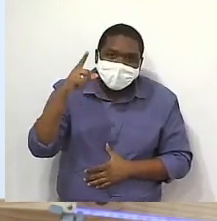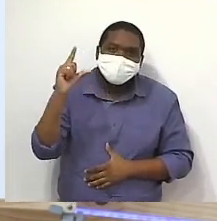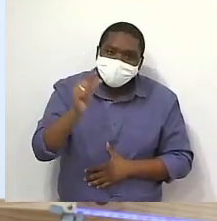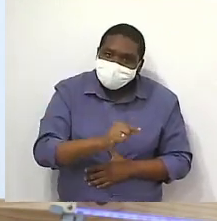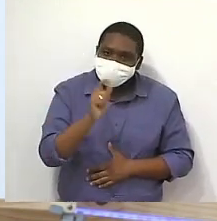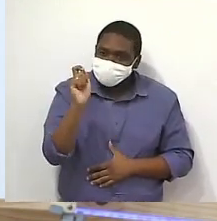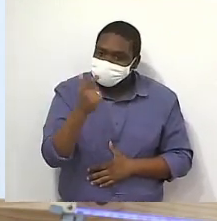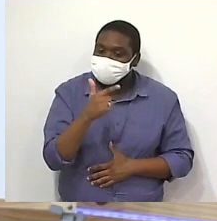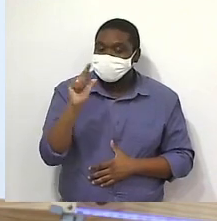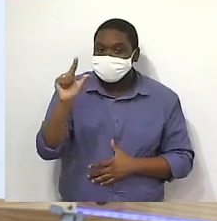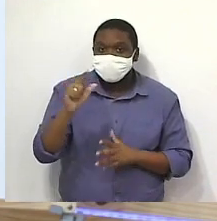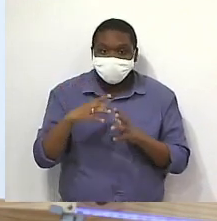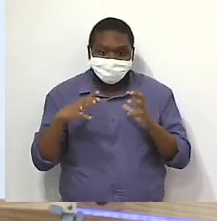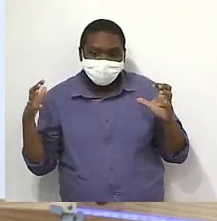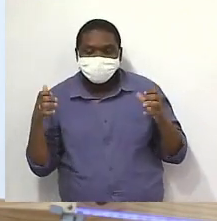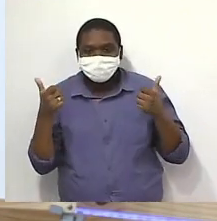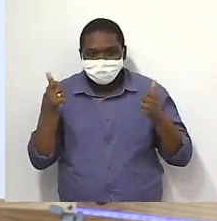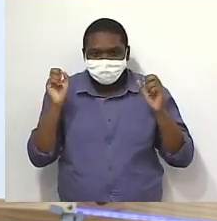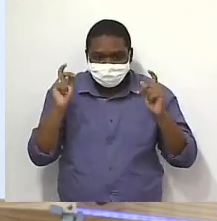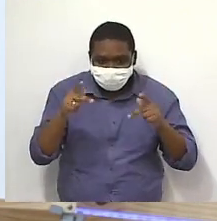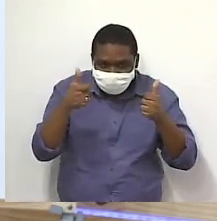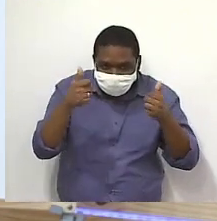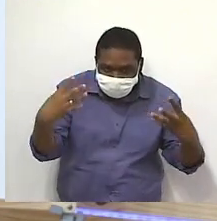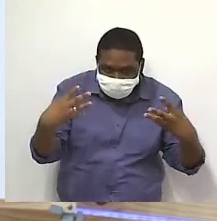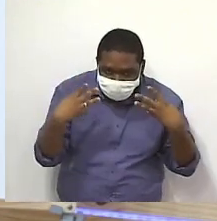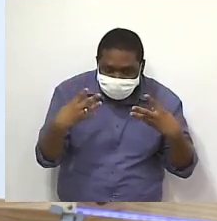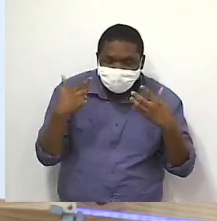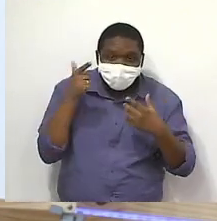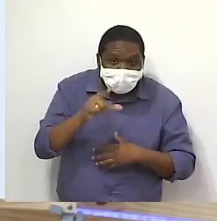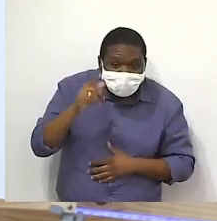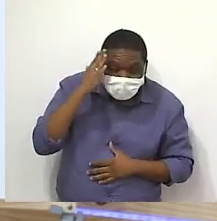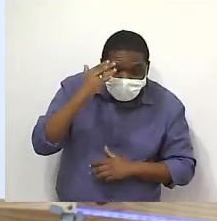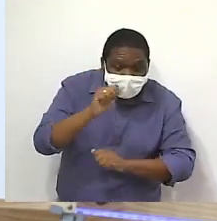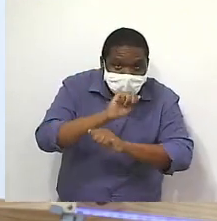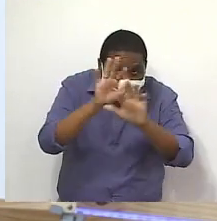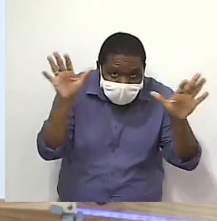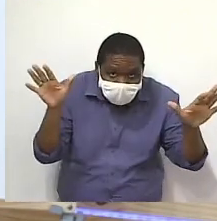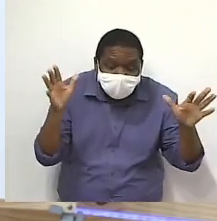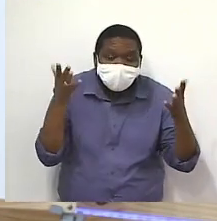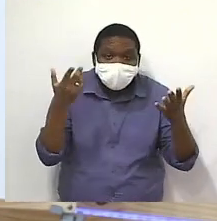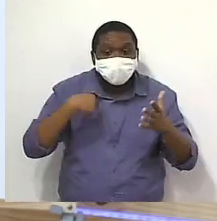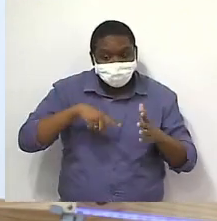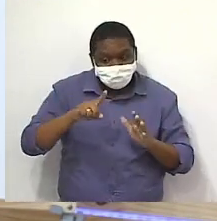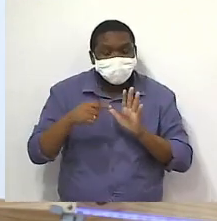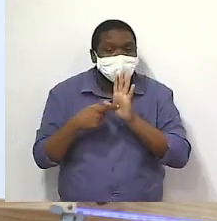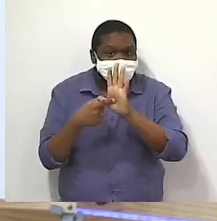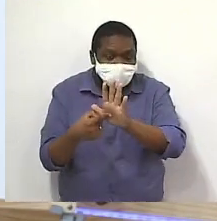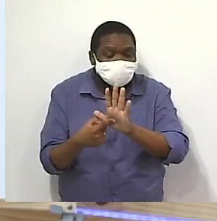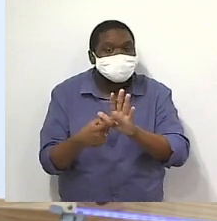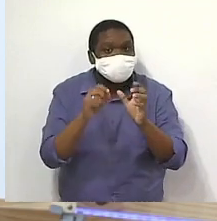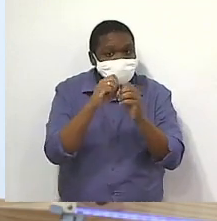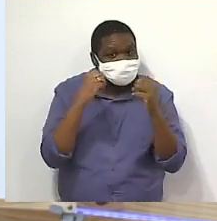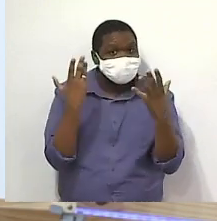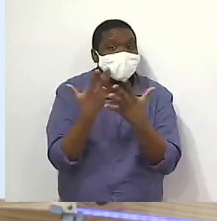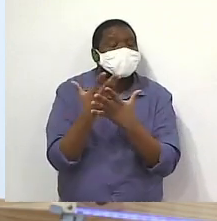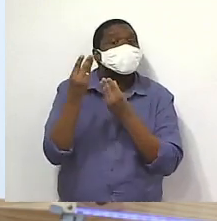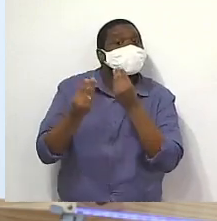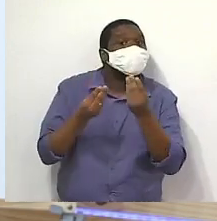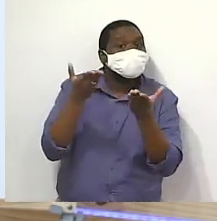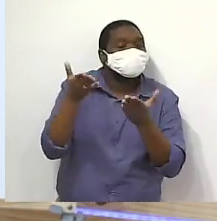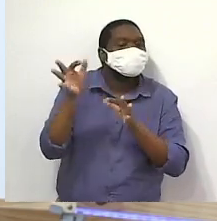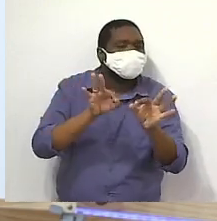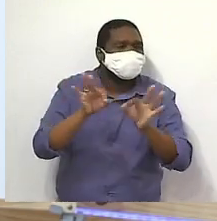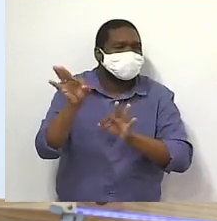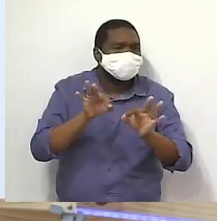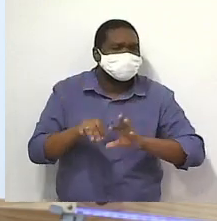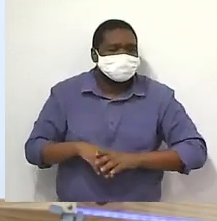que o lado maior, ok? Tá prestando atenção? Conseguiram entender? Vou te mostrar no slide como é que funciona essa animação.